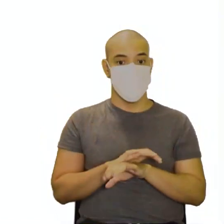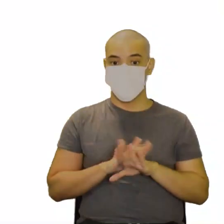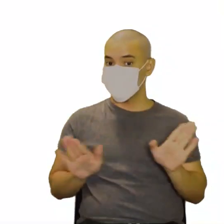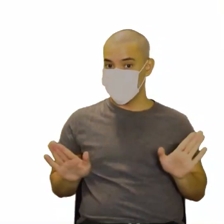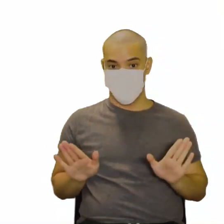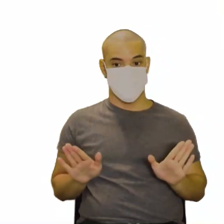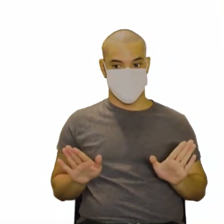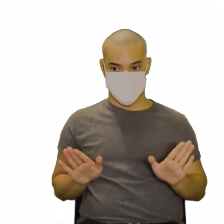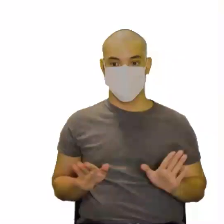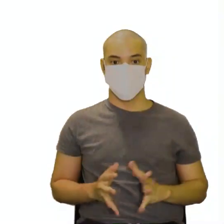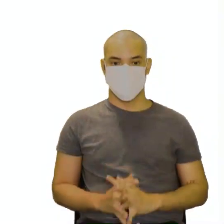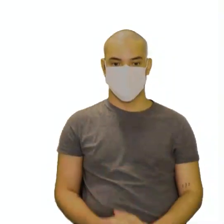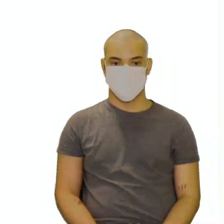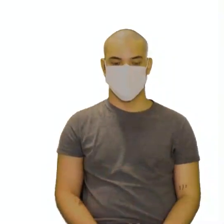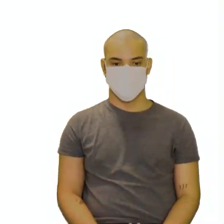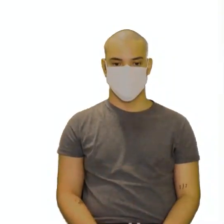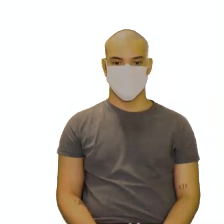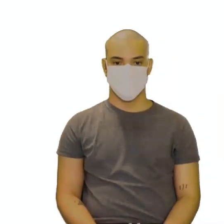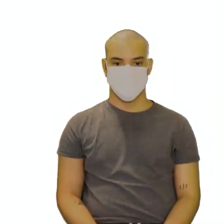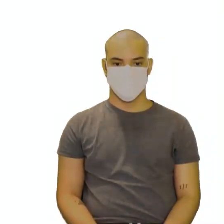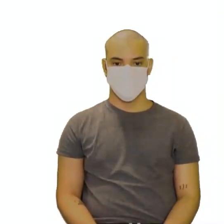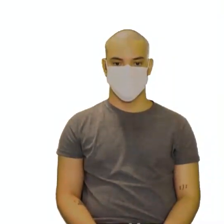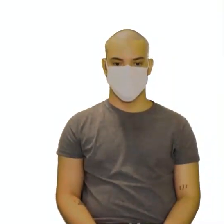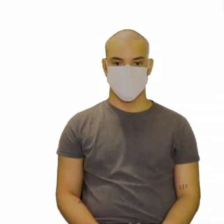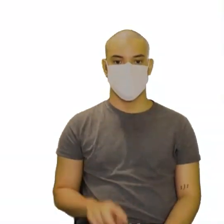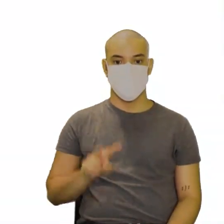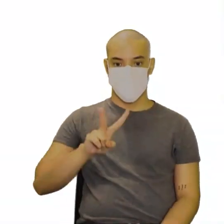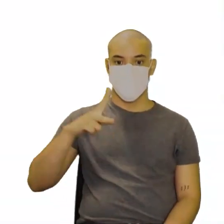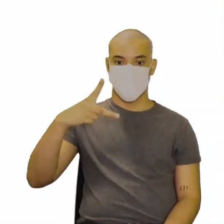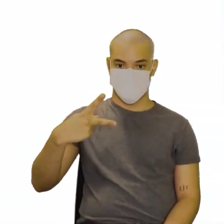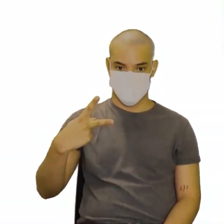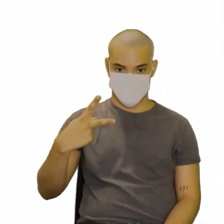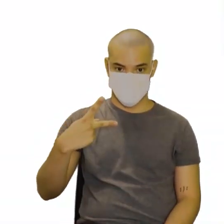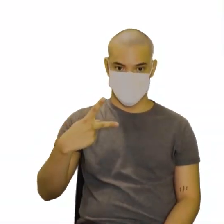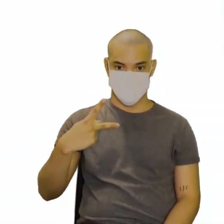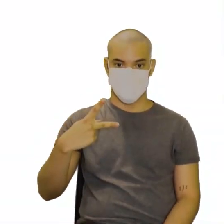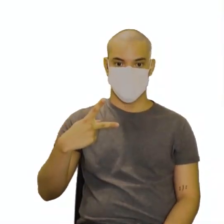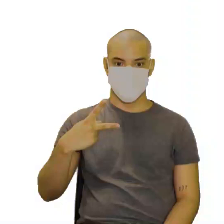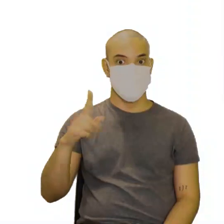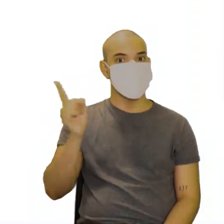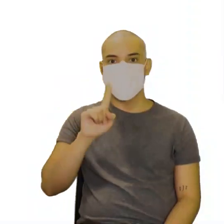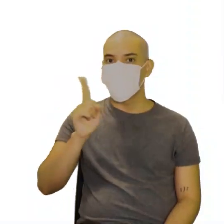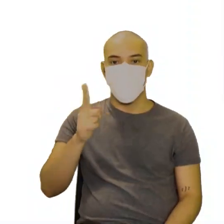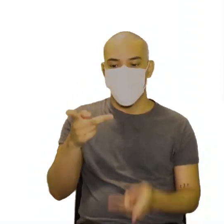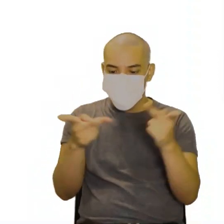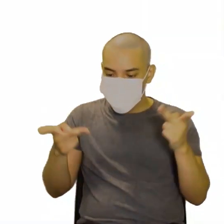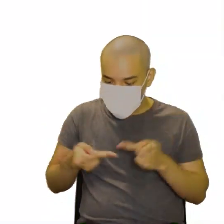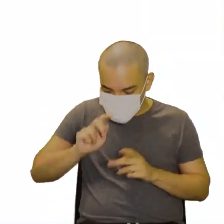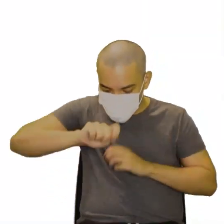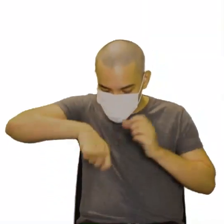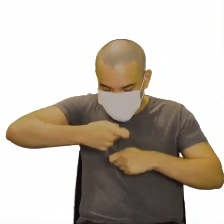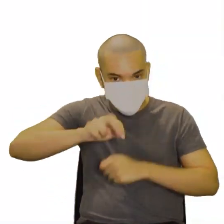você soma. Então eu tenho aqui, ó, 2 PF, não é prato feito, tá, pessoal?